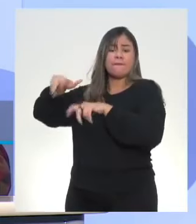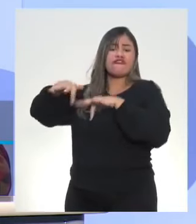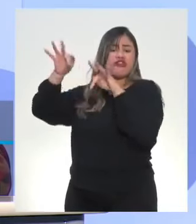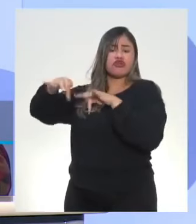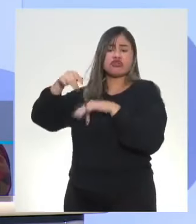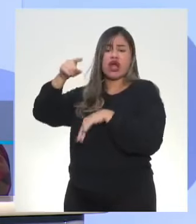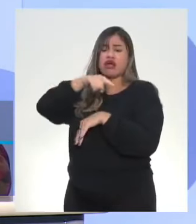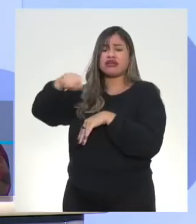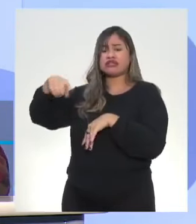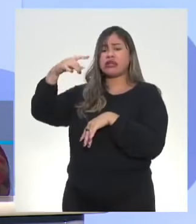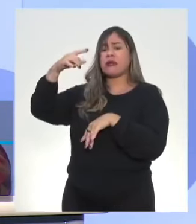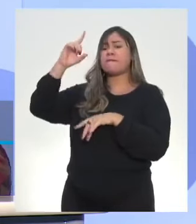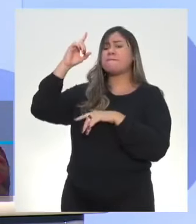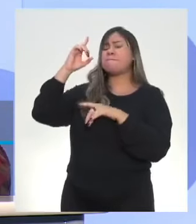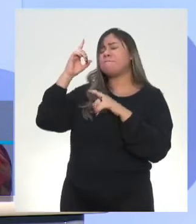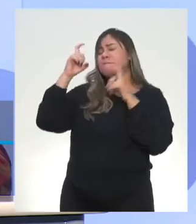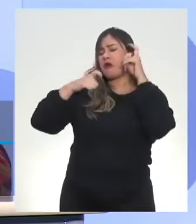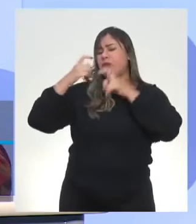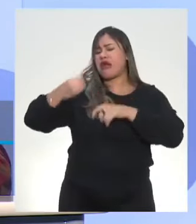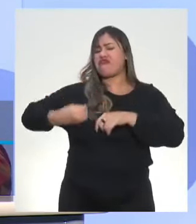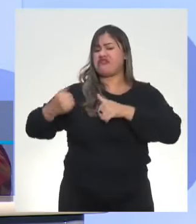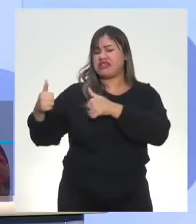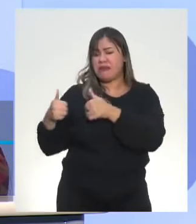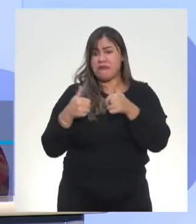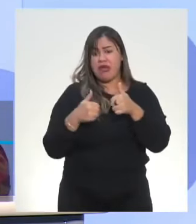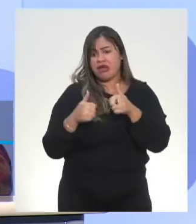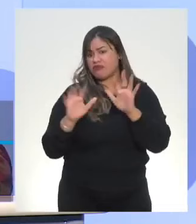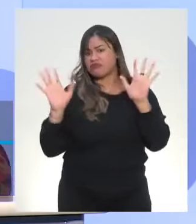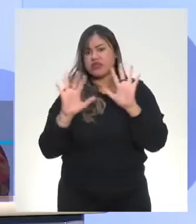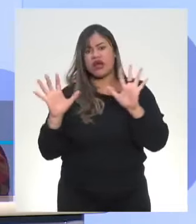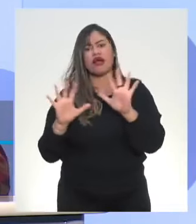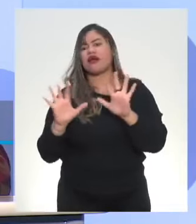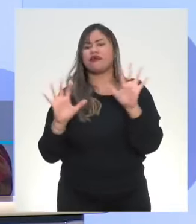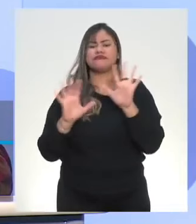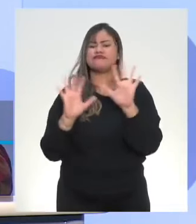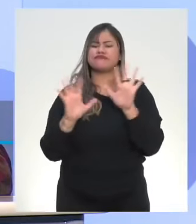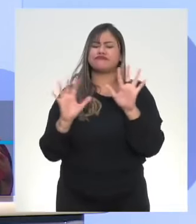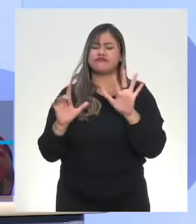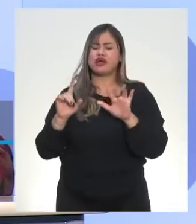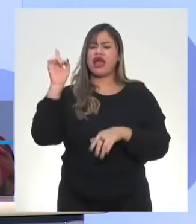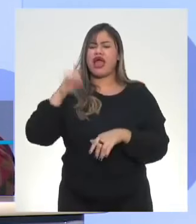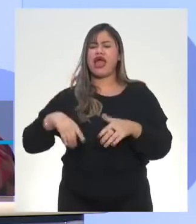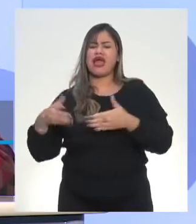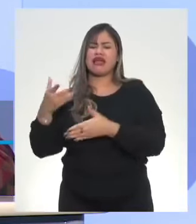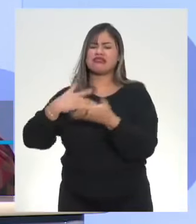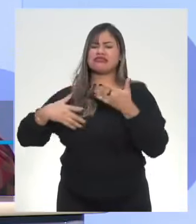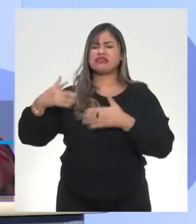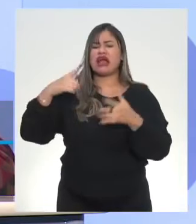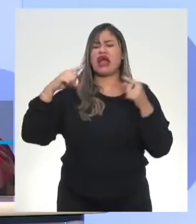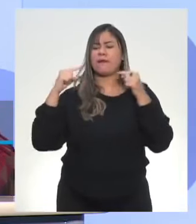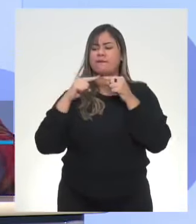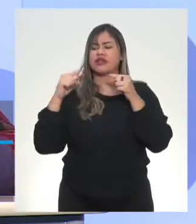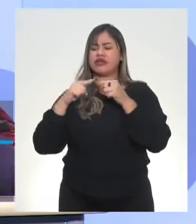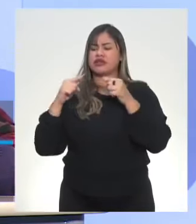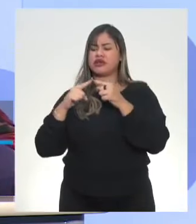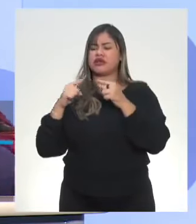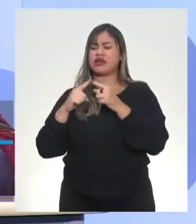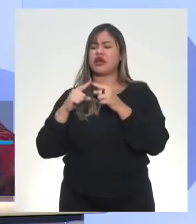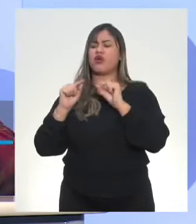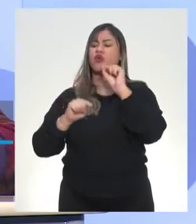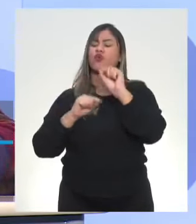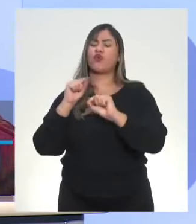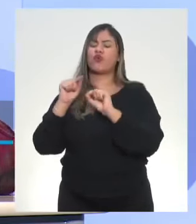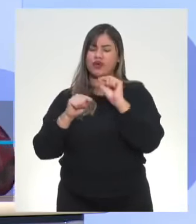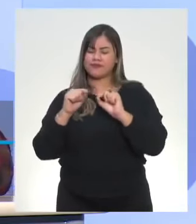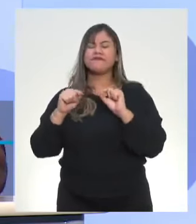em facilitar a vida, né? Retomando aí, é uma tensão, uma relação de tensão entre esse senhor feudal, que passou a Idade